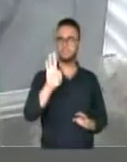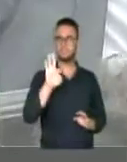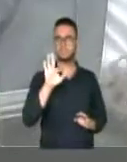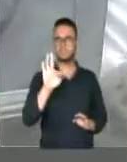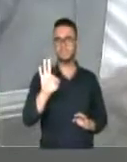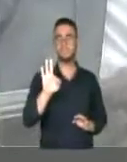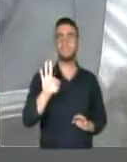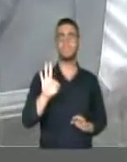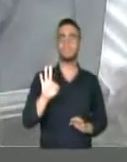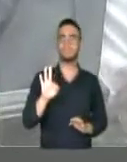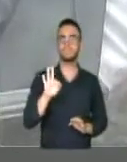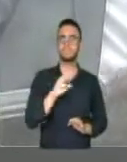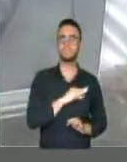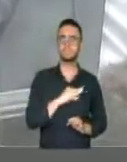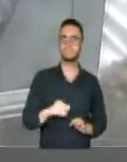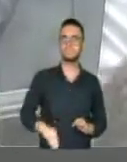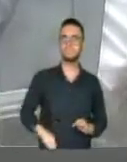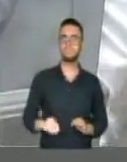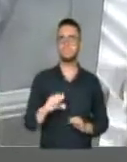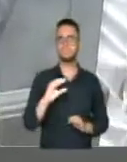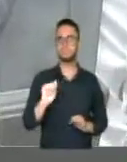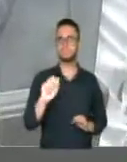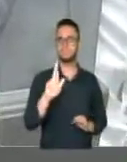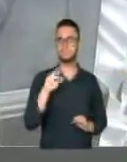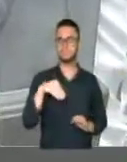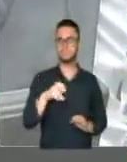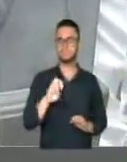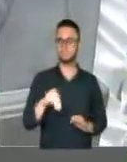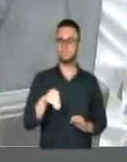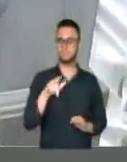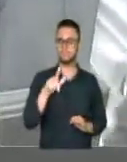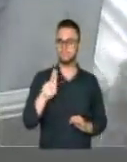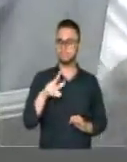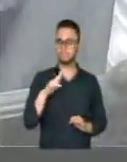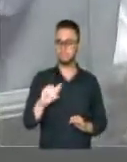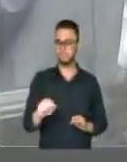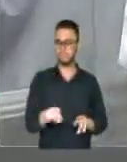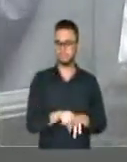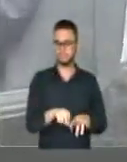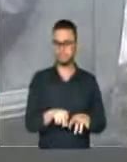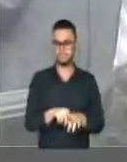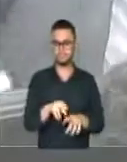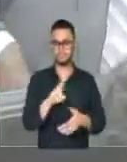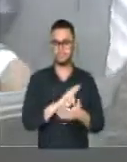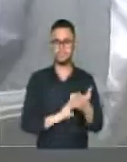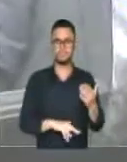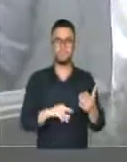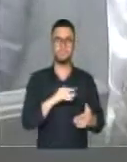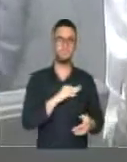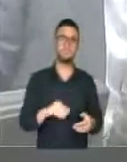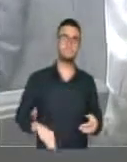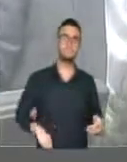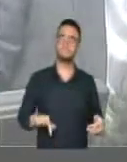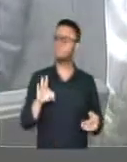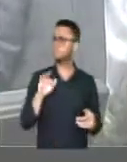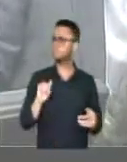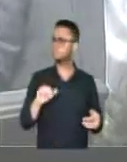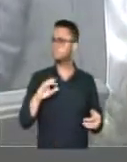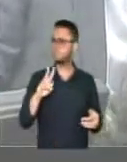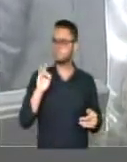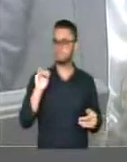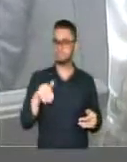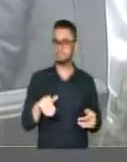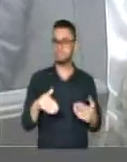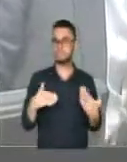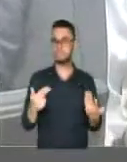Tribunal Federal, a ministra Carmen Lúcia, e pelo relator da Lava Jato, o ministro Fachin.